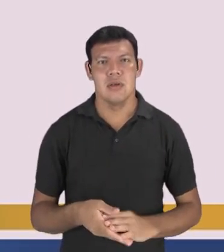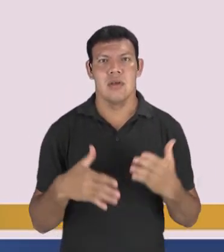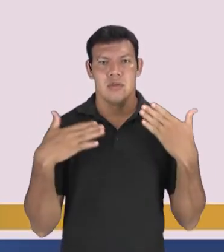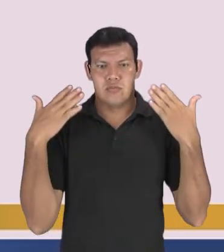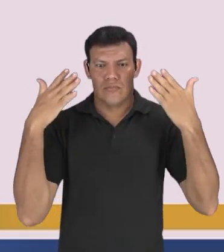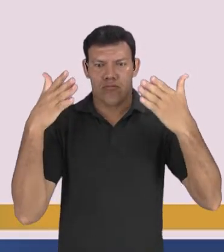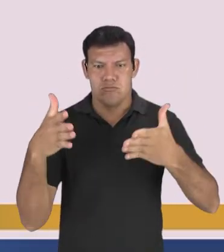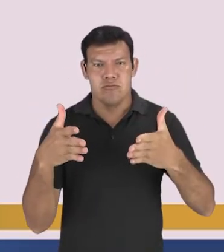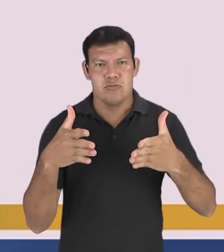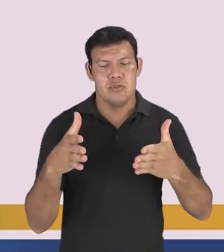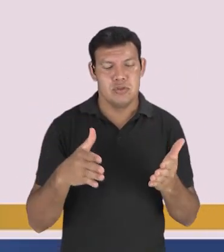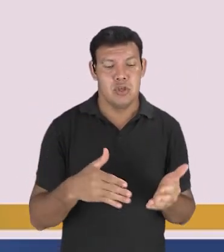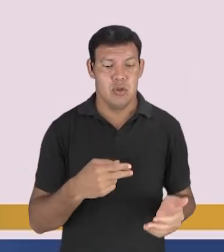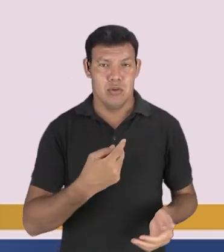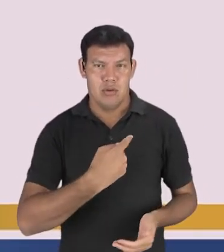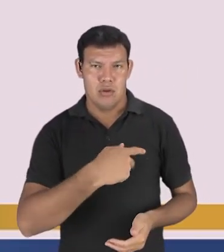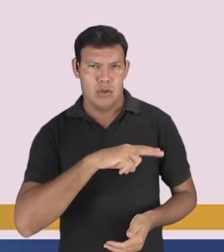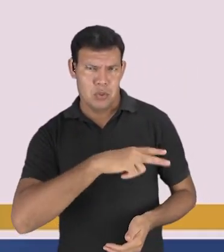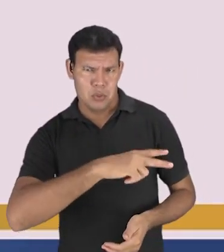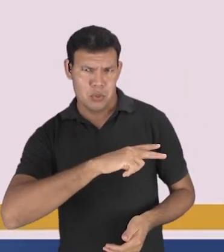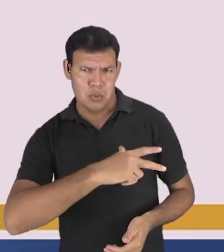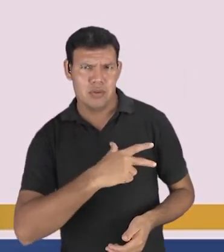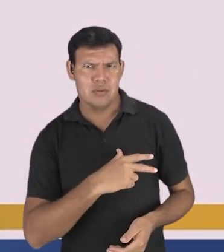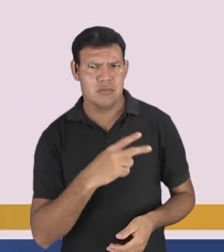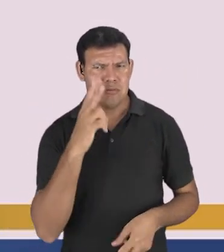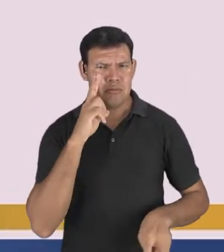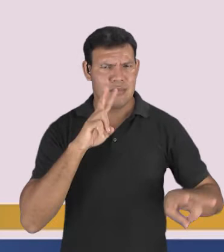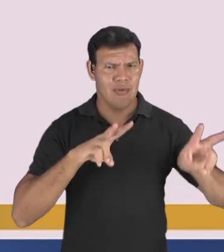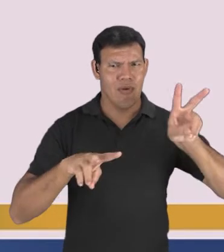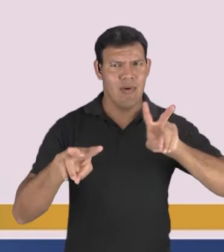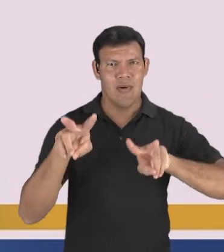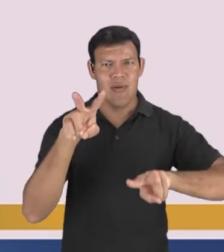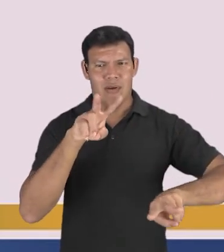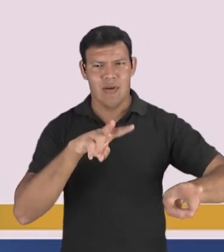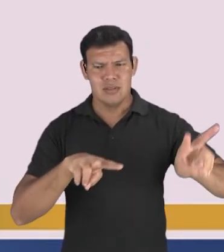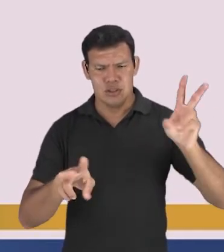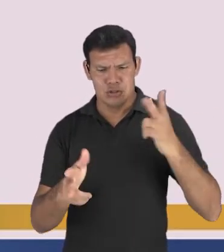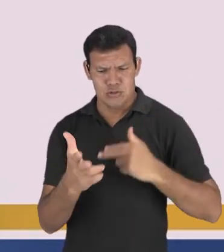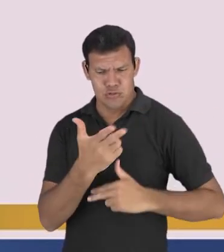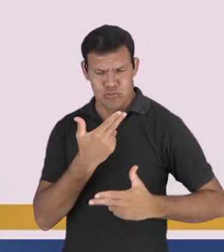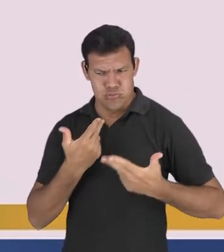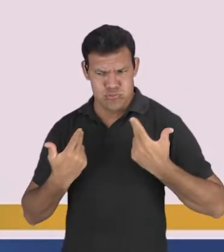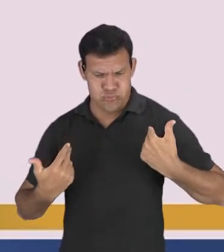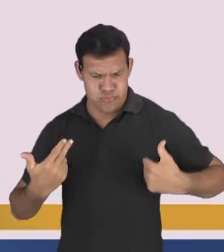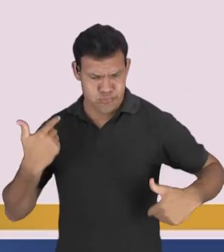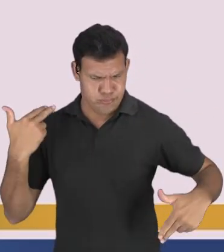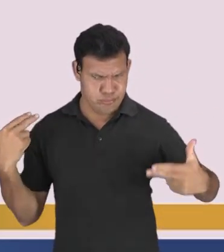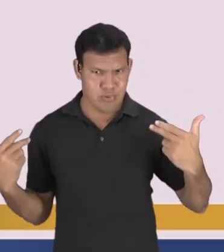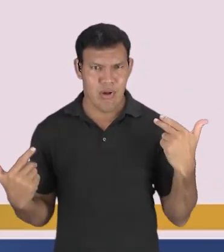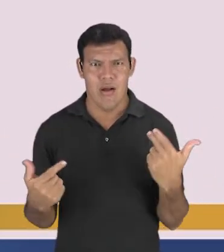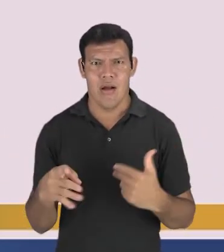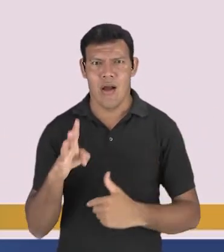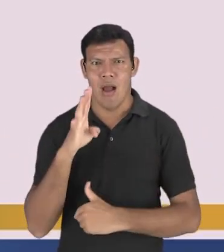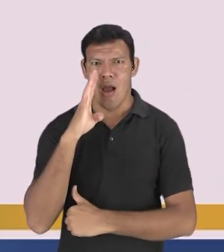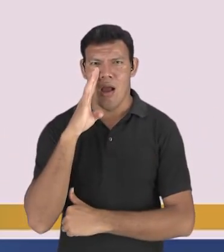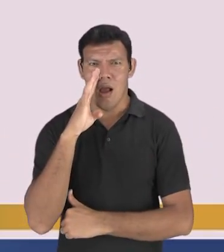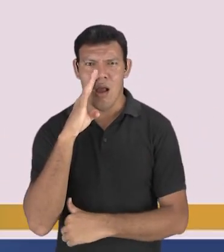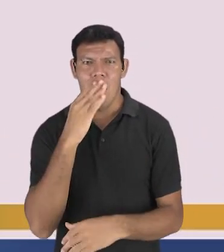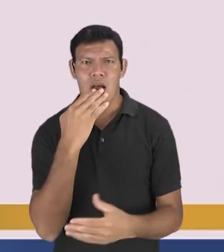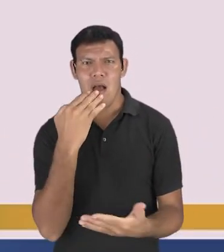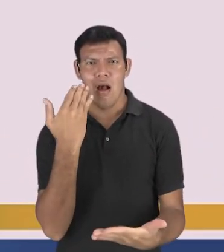só no Brasil. Nós temos também as máscaras indígenas e as máscaras geralmente elas apresentam um